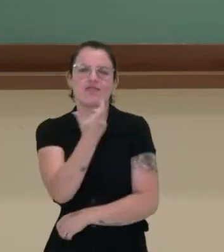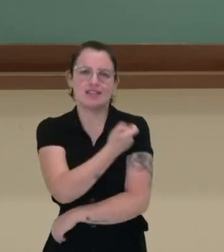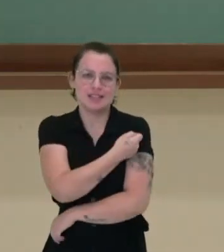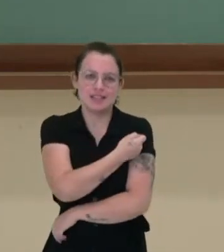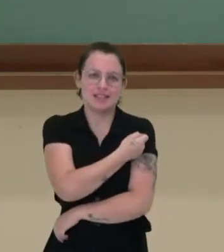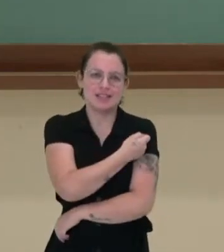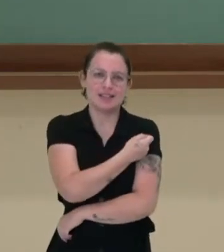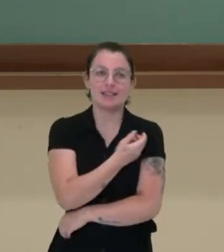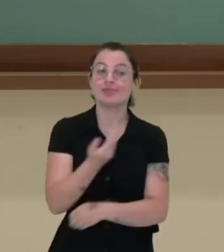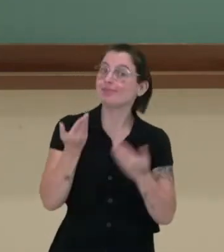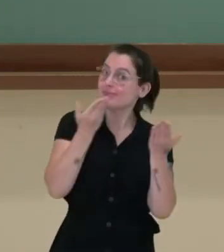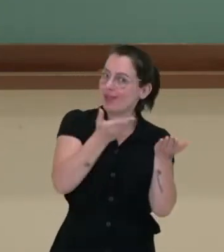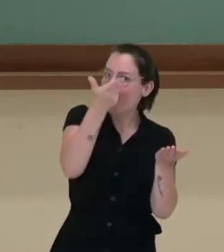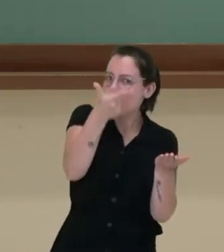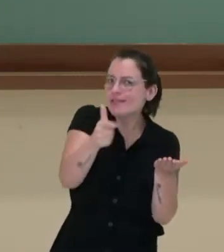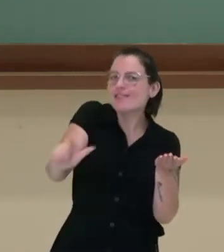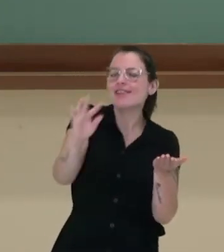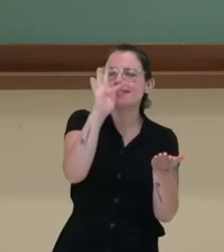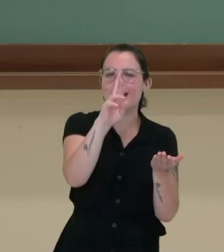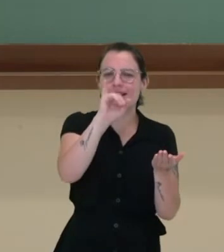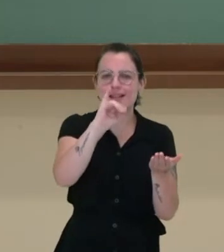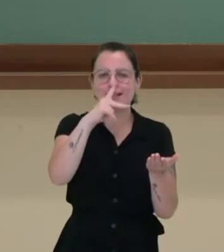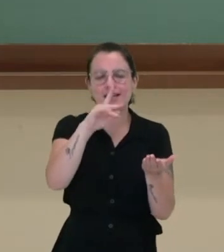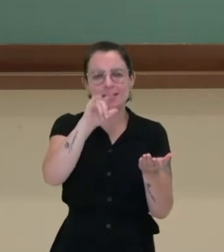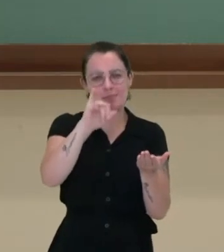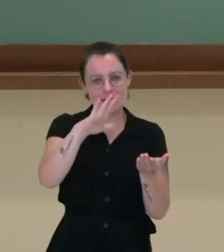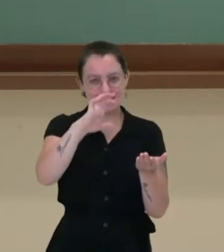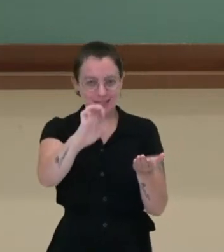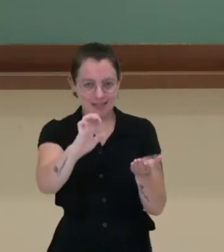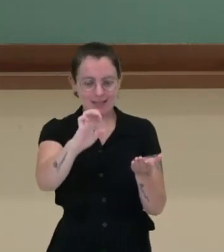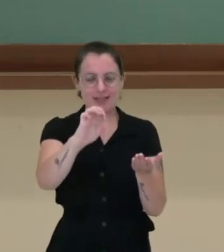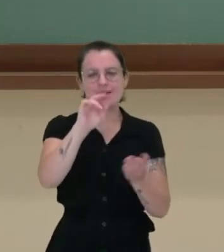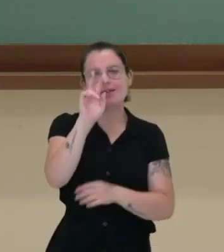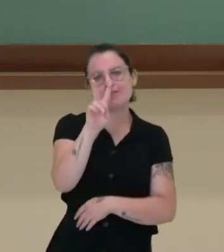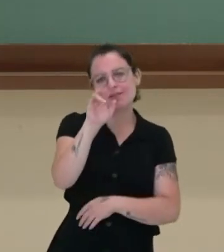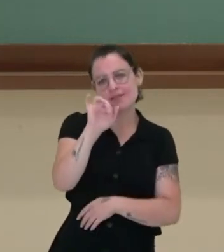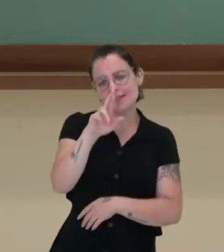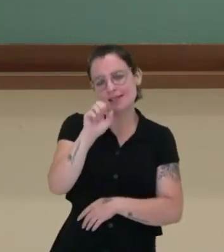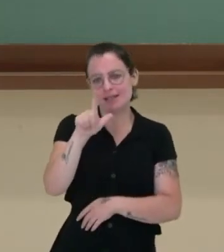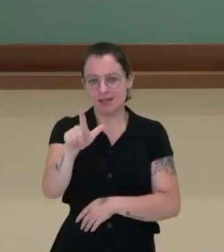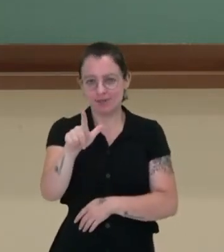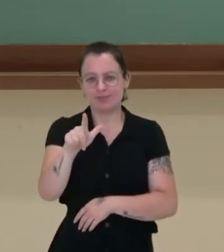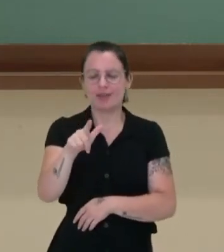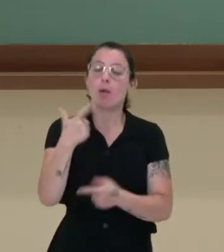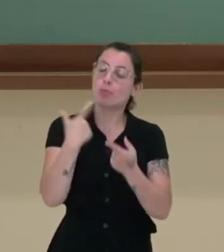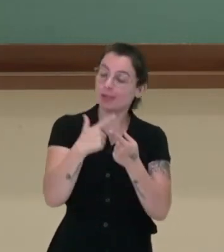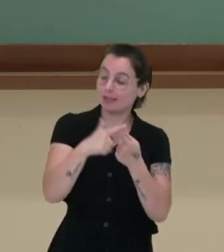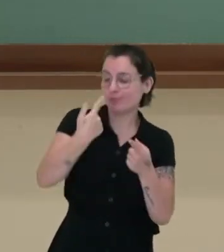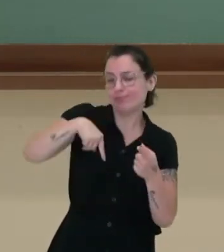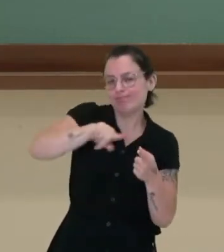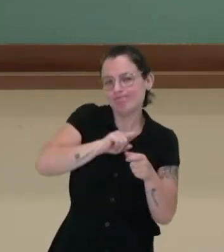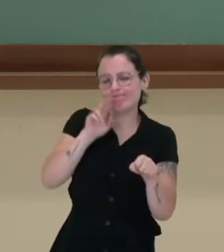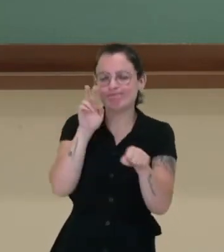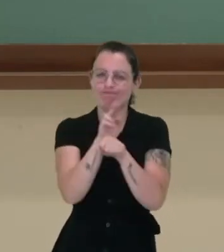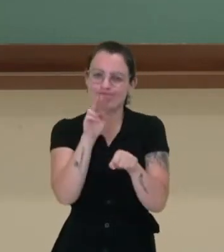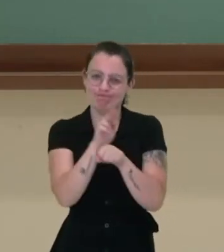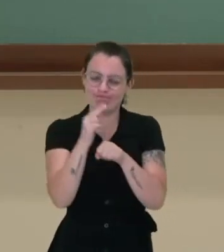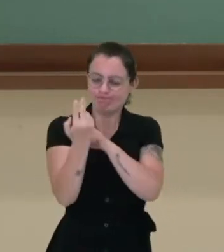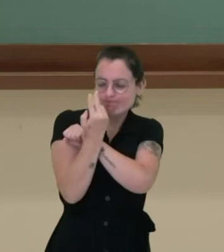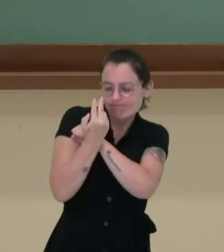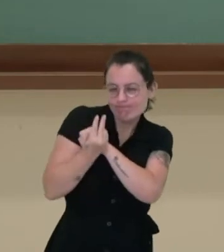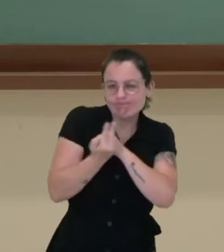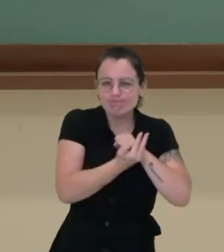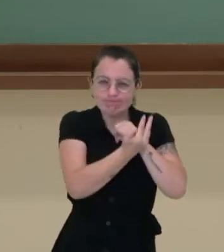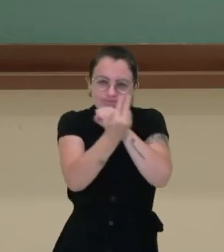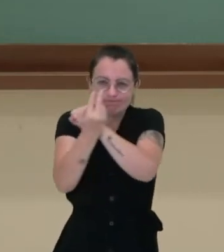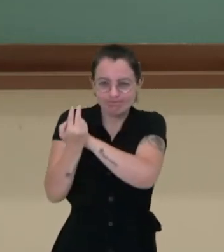a tríplice viral aqui, pessoal, novamente para nos proteger. Então, novamente temos a